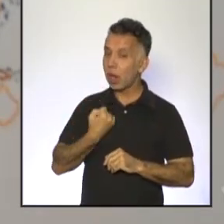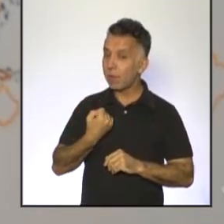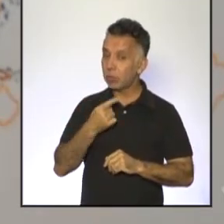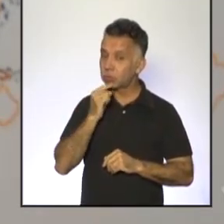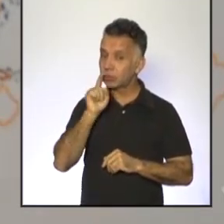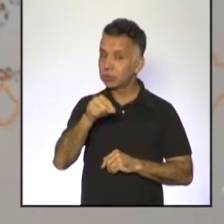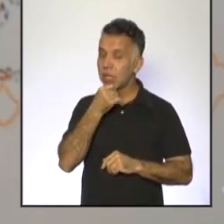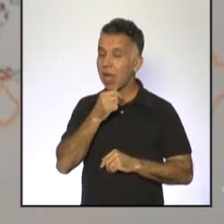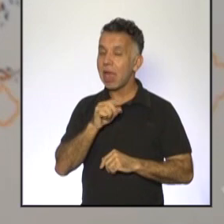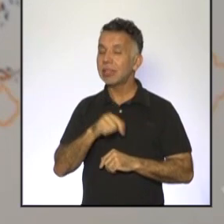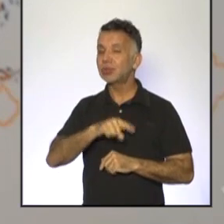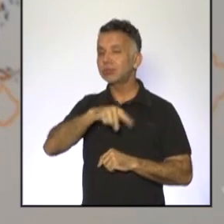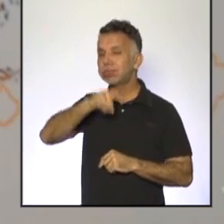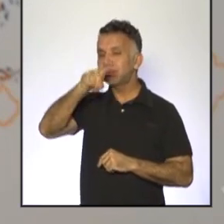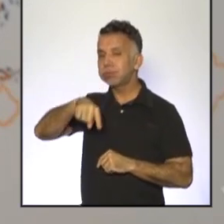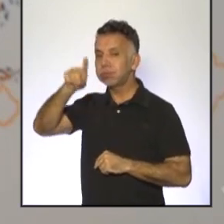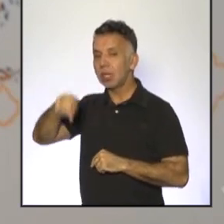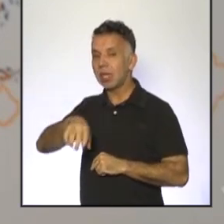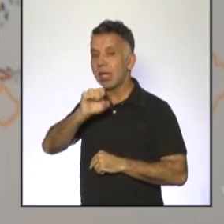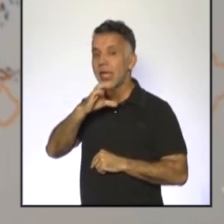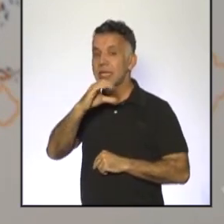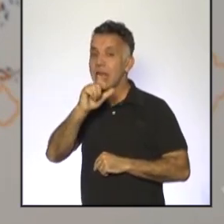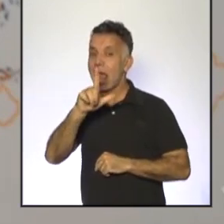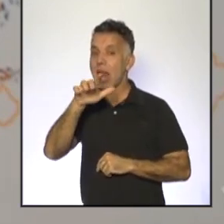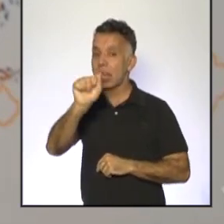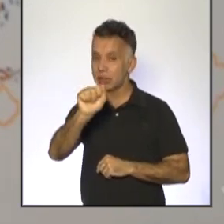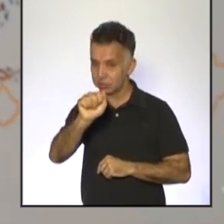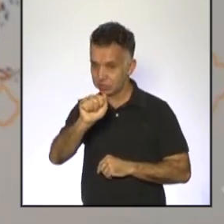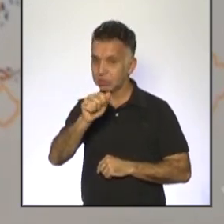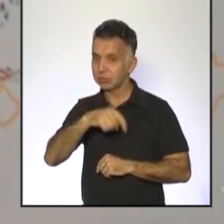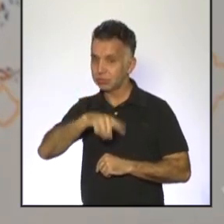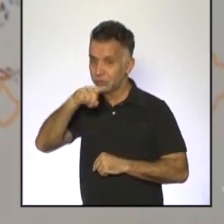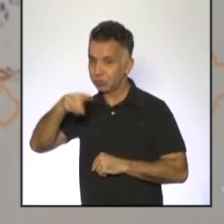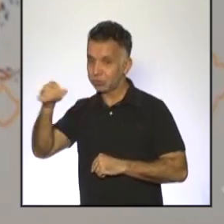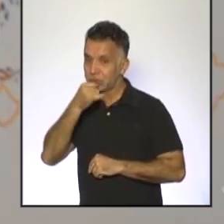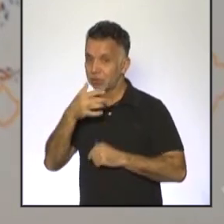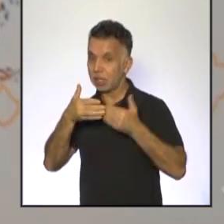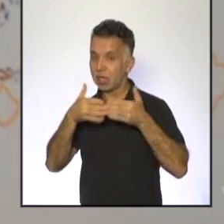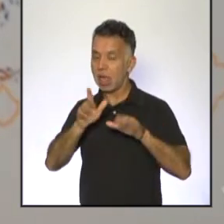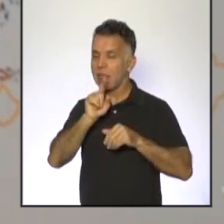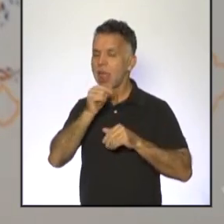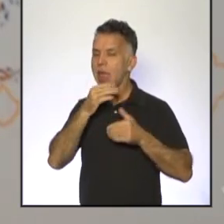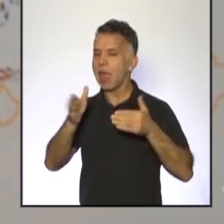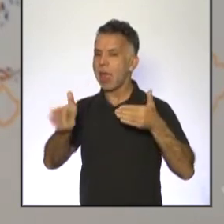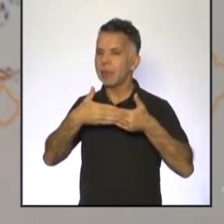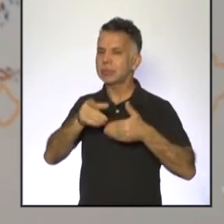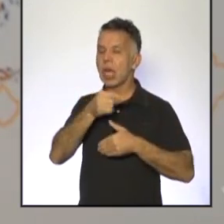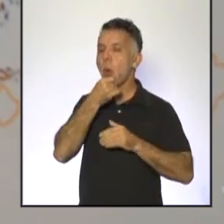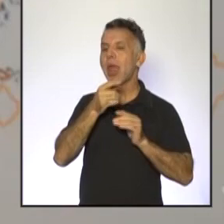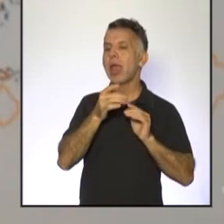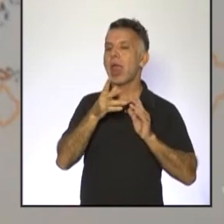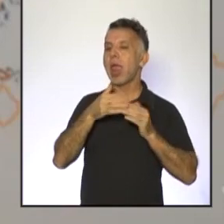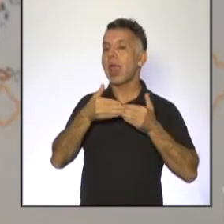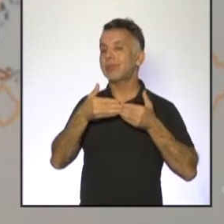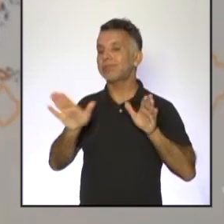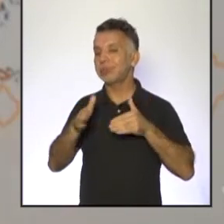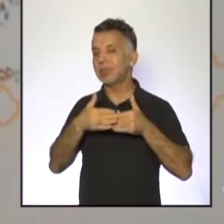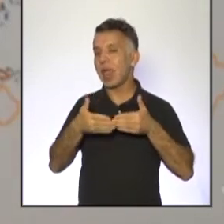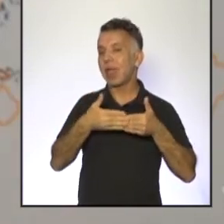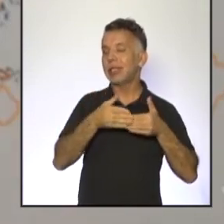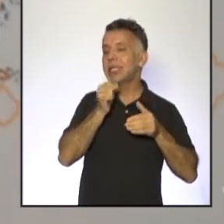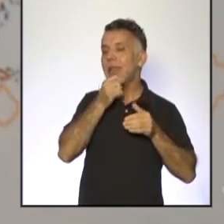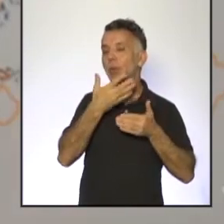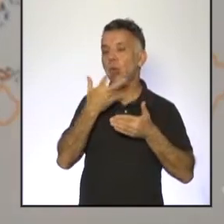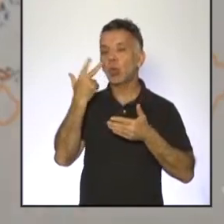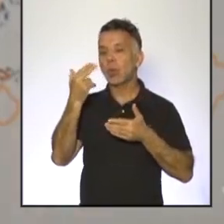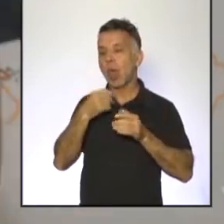escala Richter como uma escala aberta hoje e não como a escala fechada de 0 a 10. Nesse